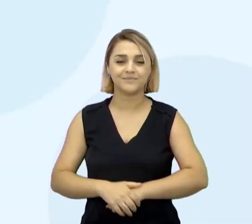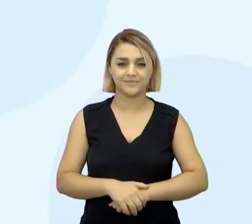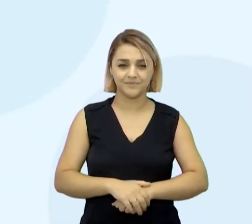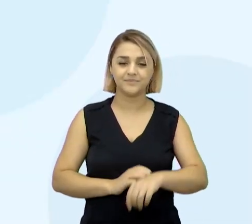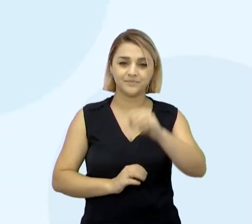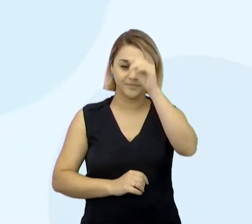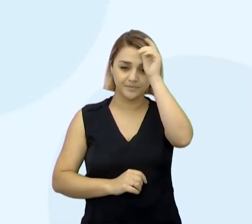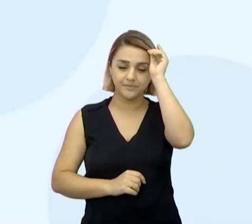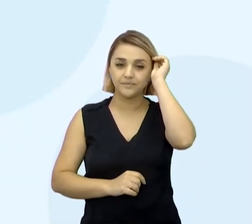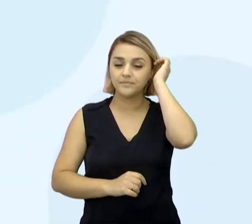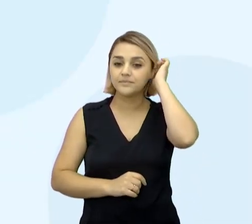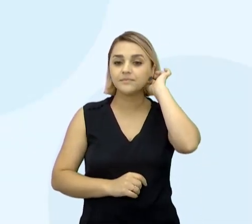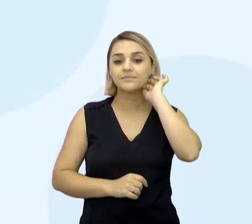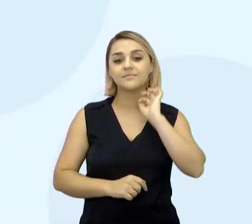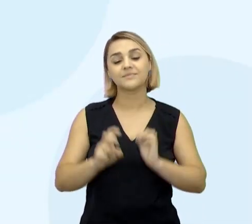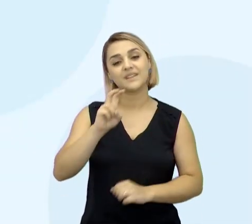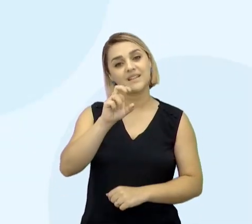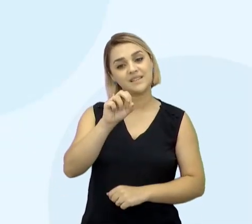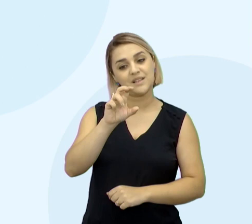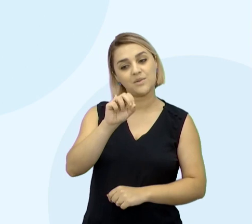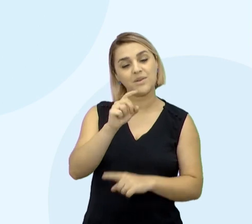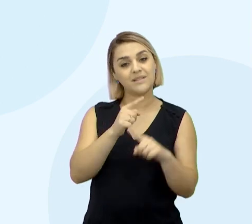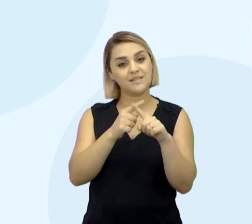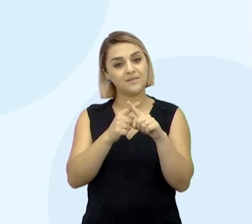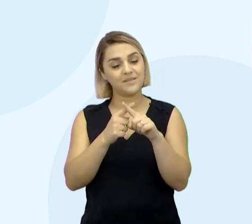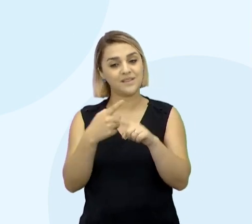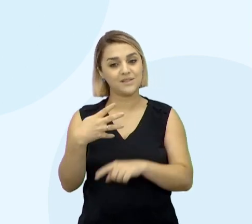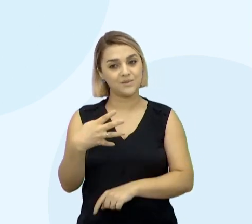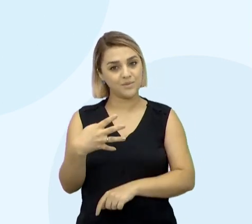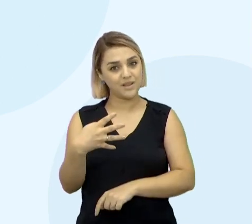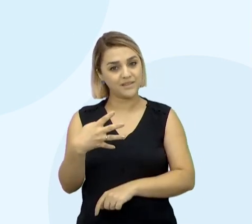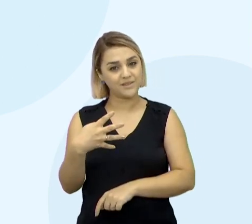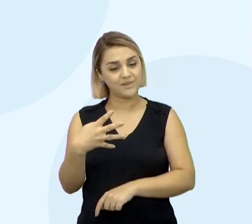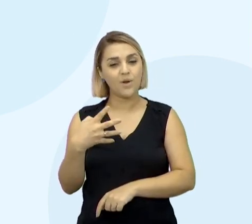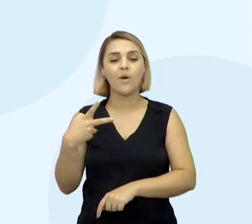Multiplicando por 4, a Juliana gasta